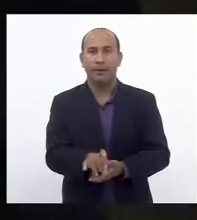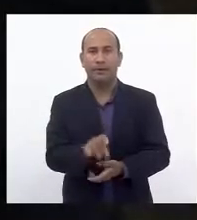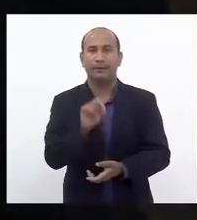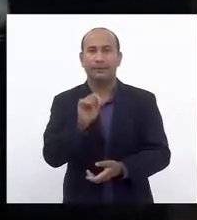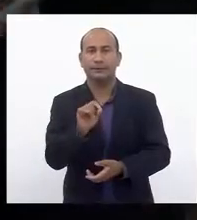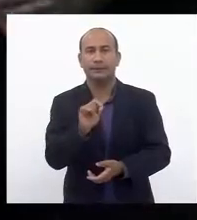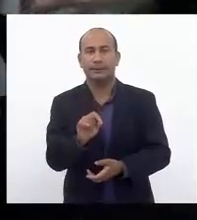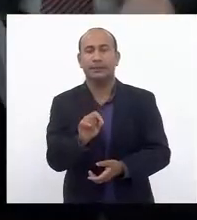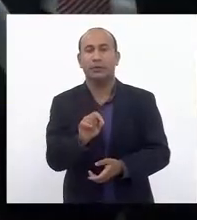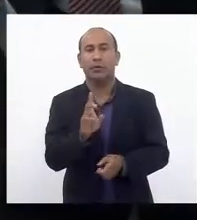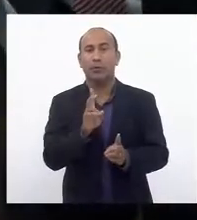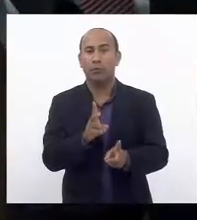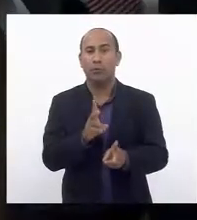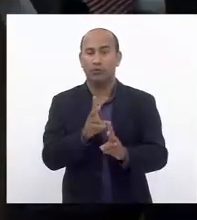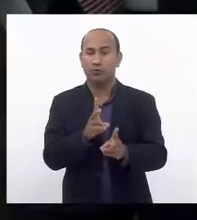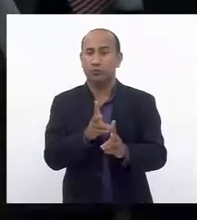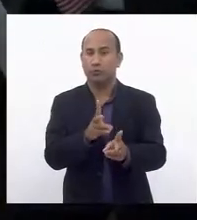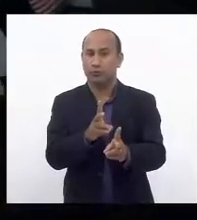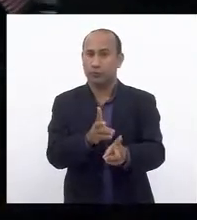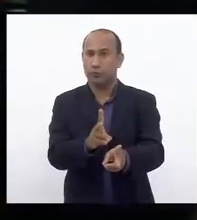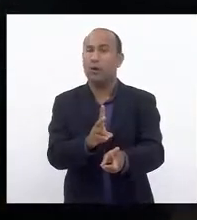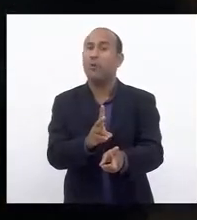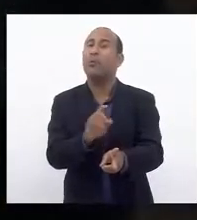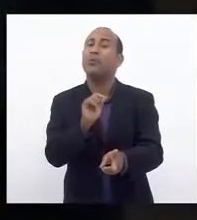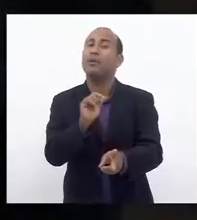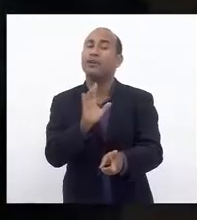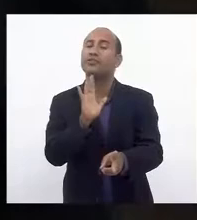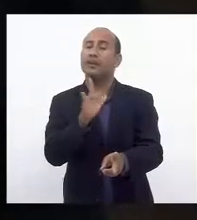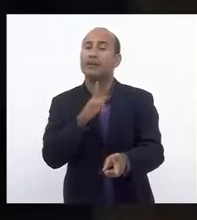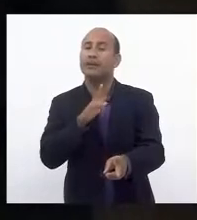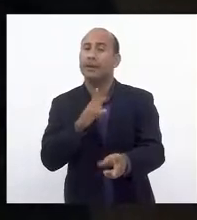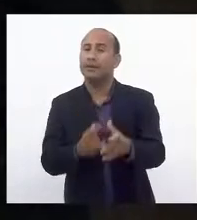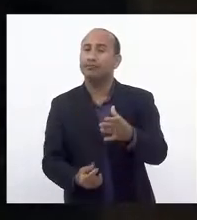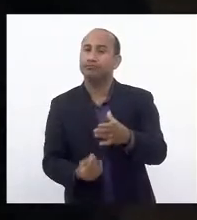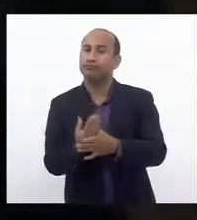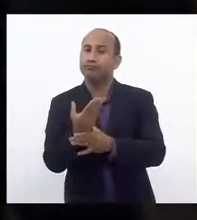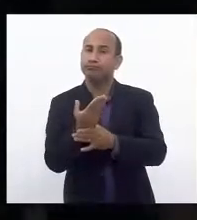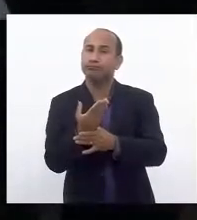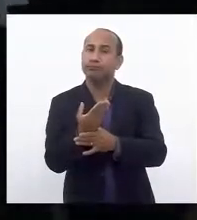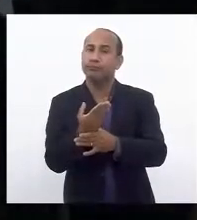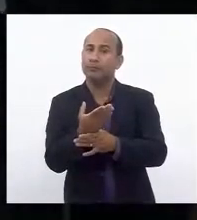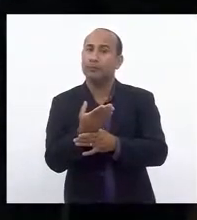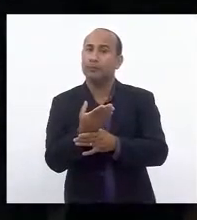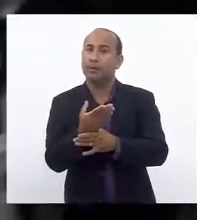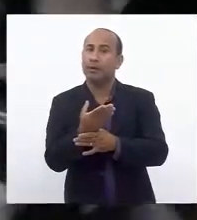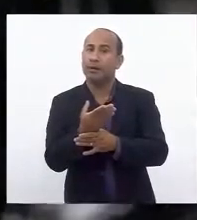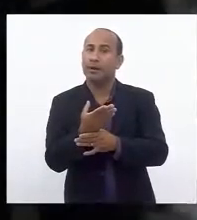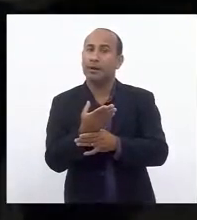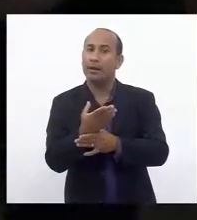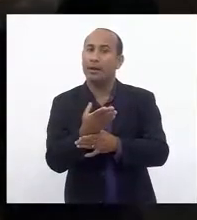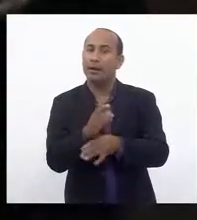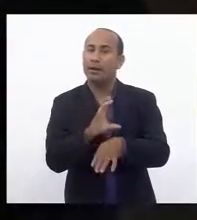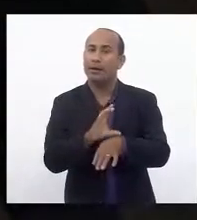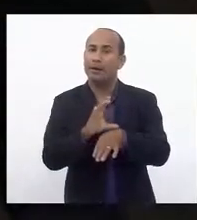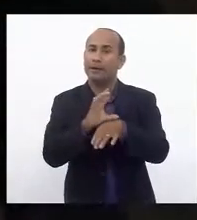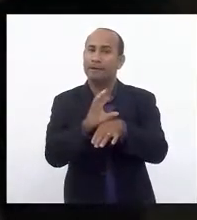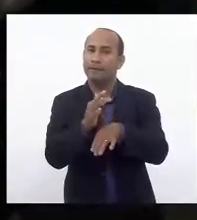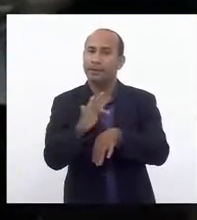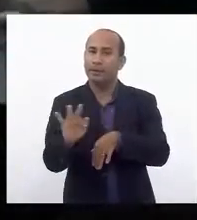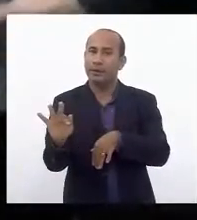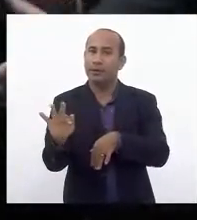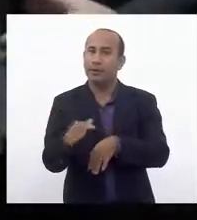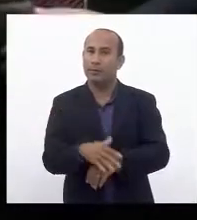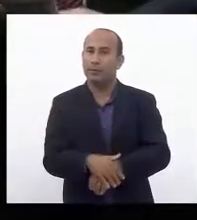ele siga o que já tem criado na Câmara Federal, nos